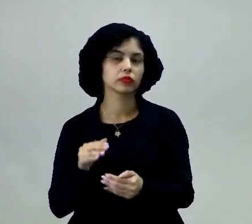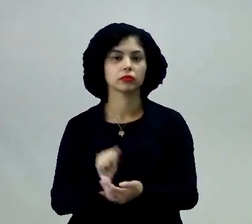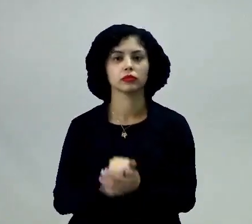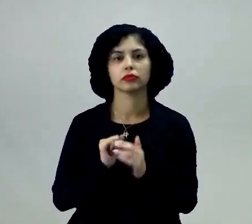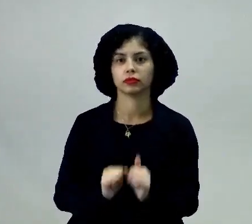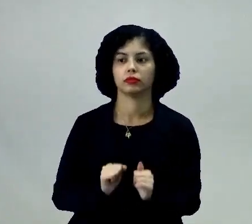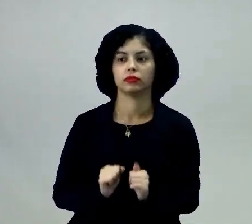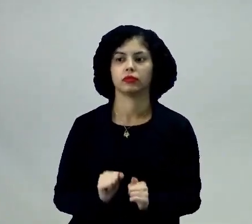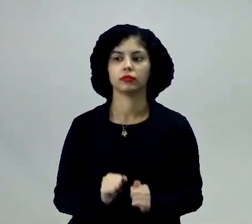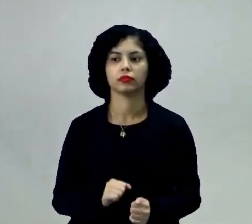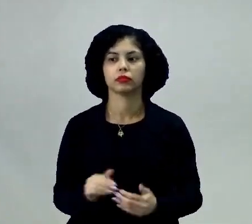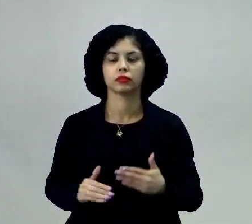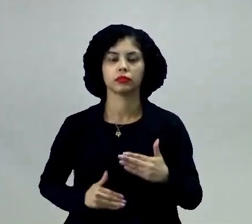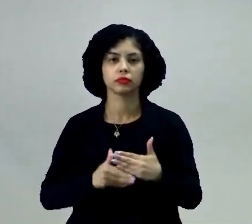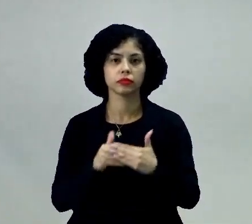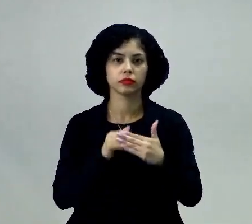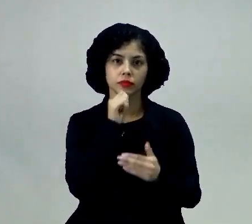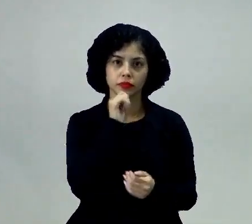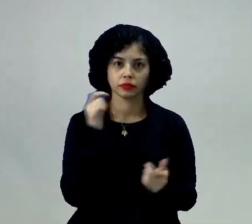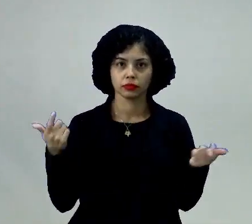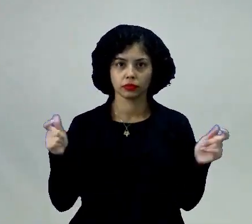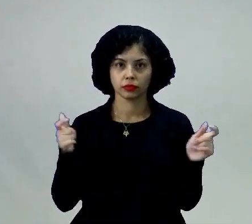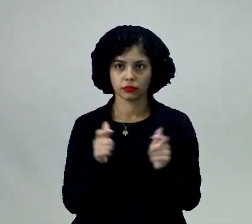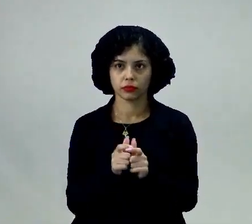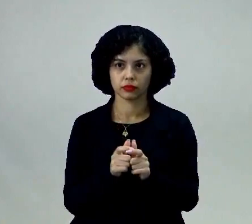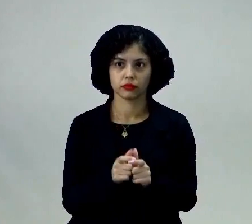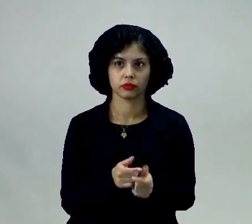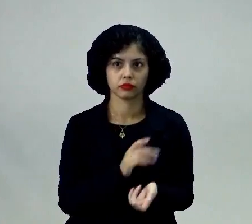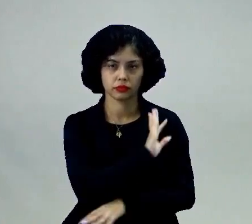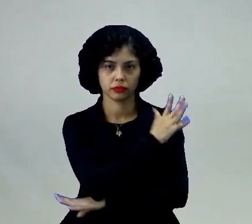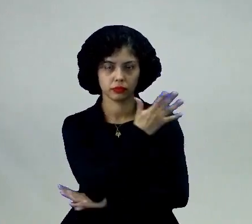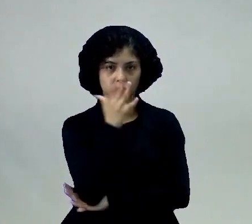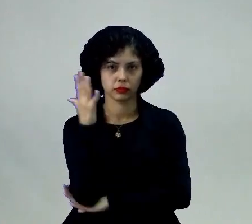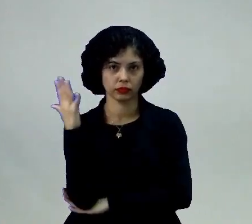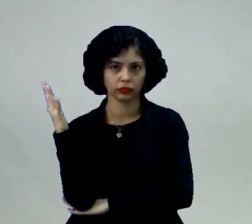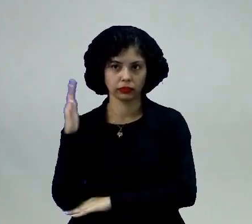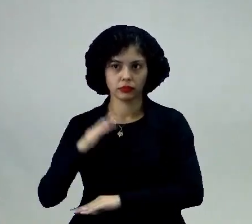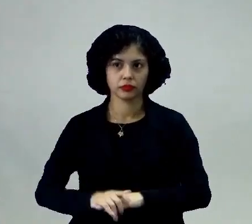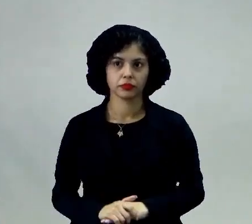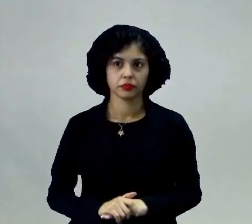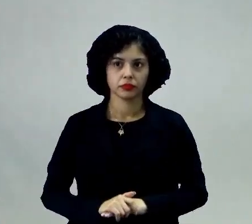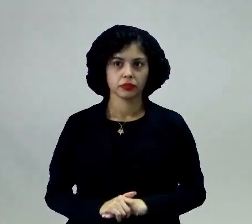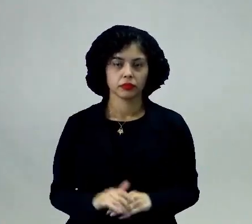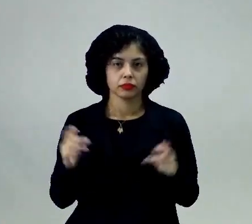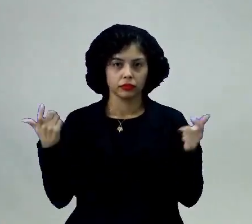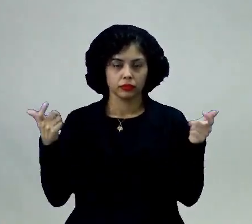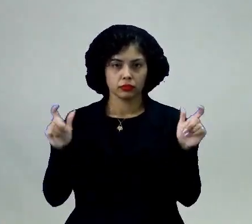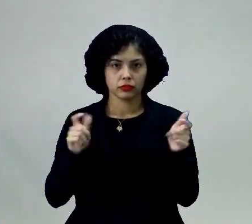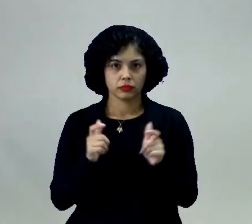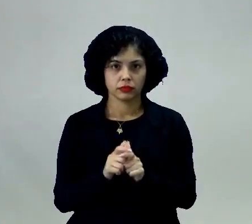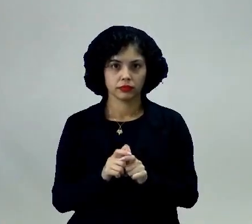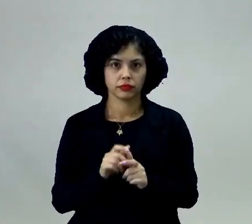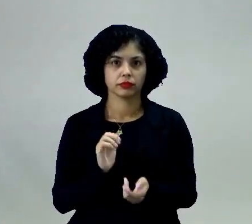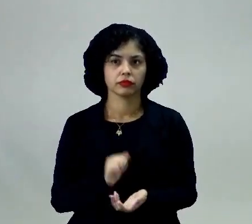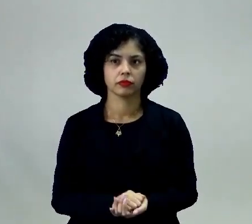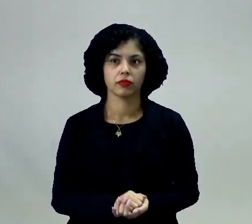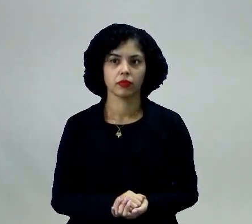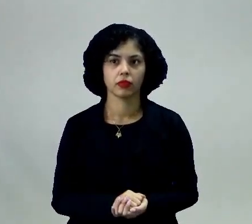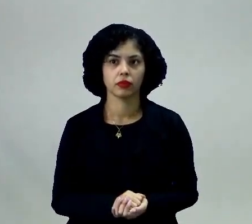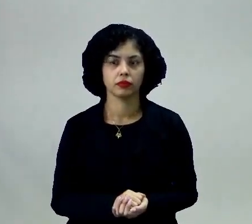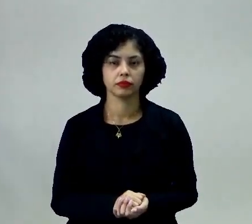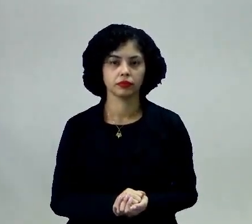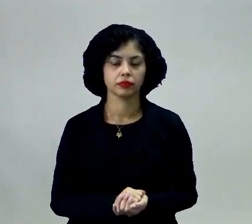que possam impactar menos no meio ambiente, serem menos vorazes,